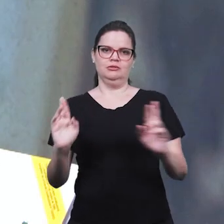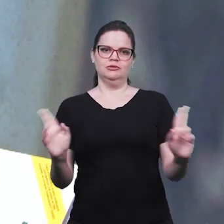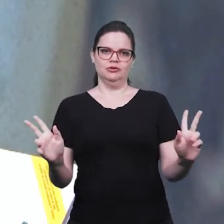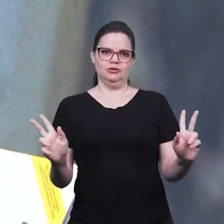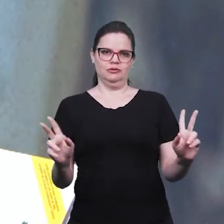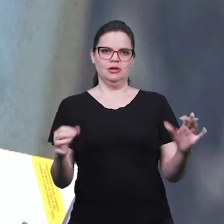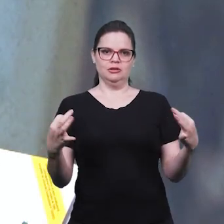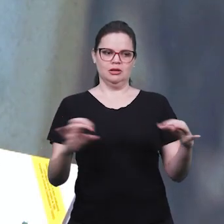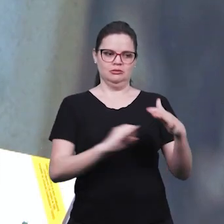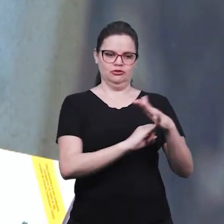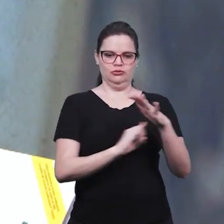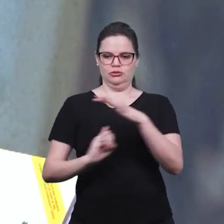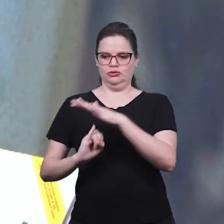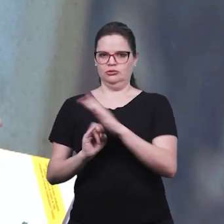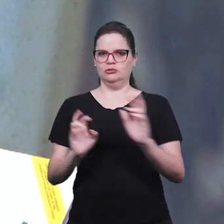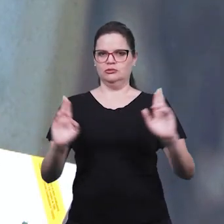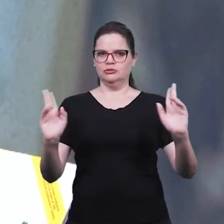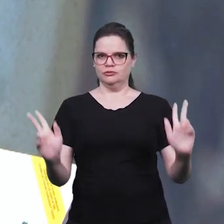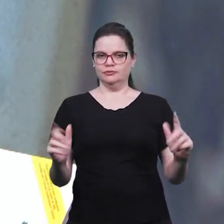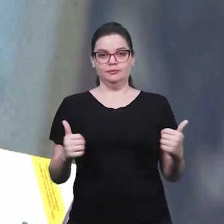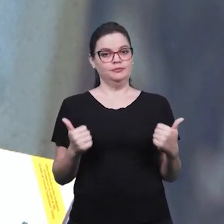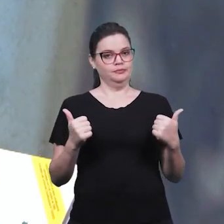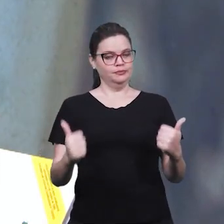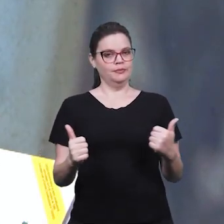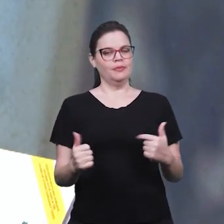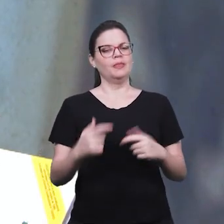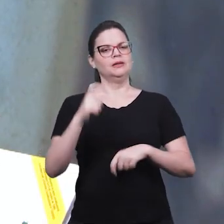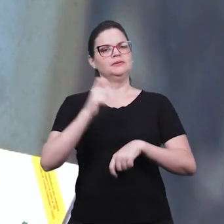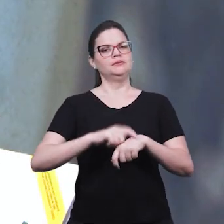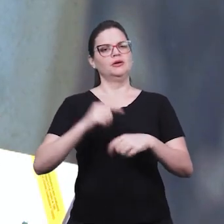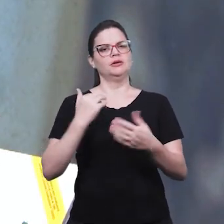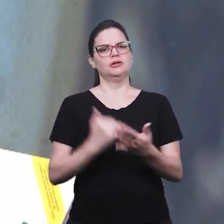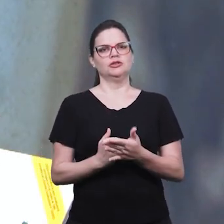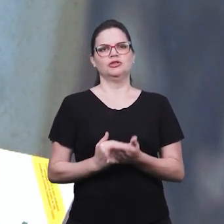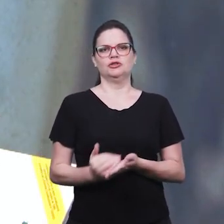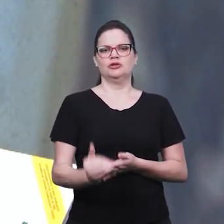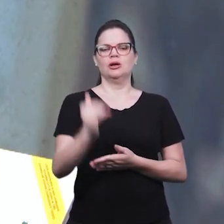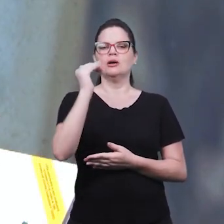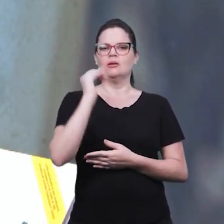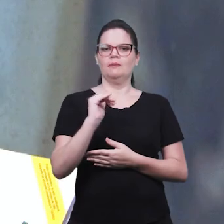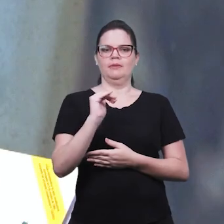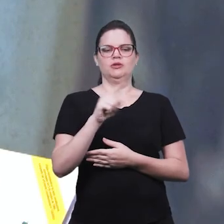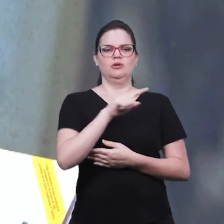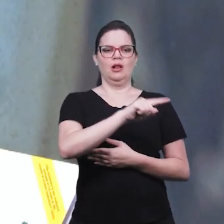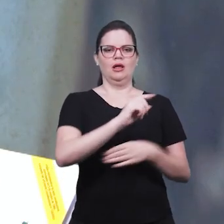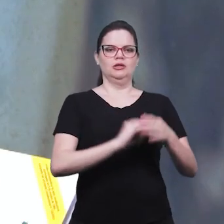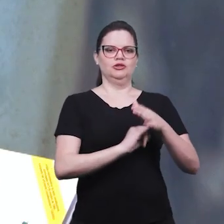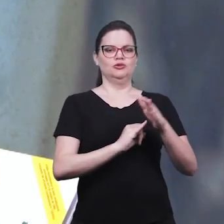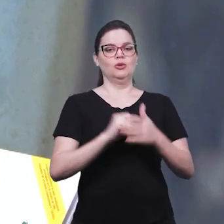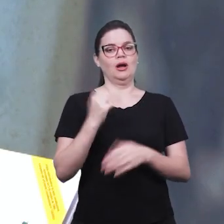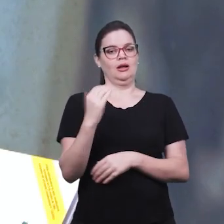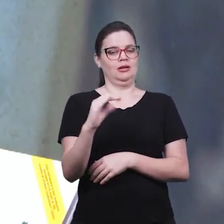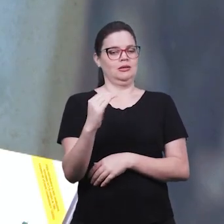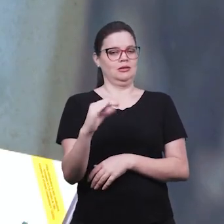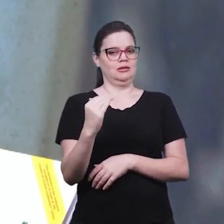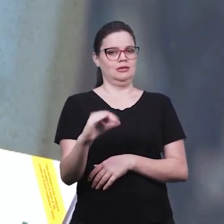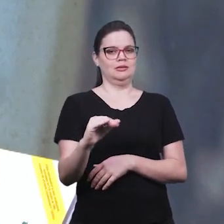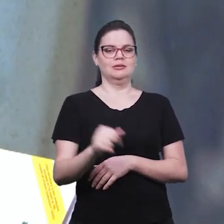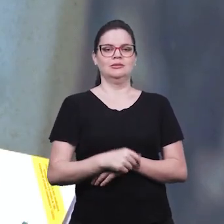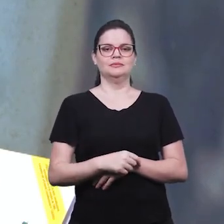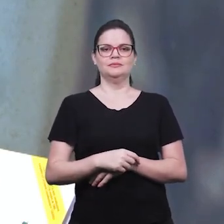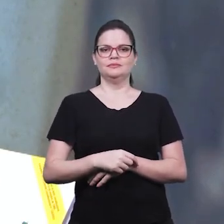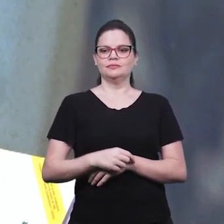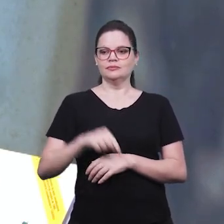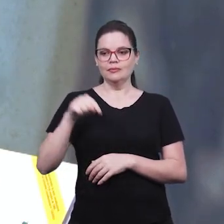diferentes. Correto. E quando nós assumimos a pasta, no caso da Previdência em Cariacica, estava em